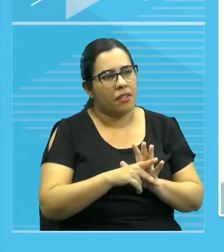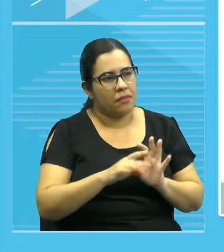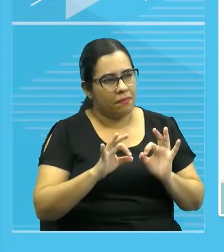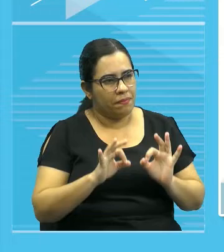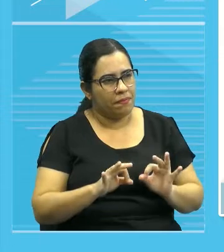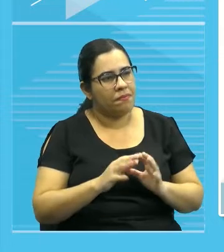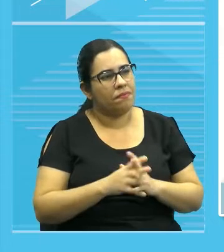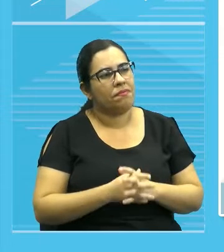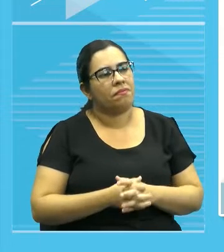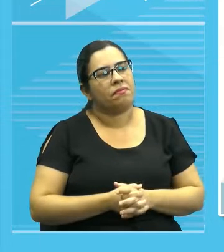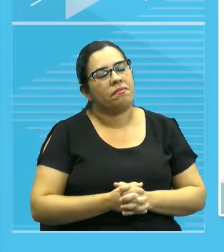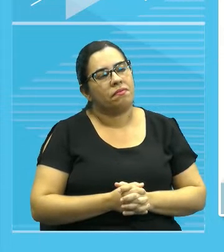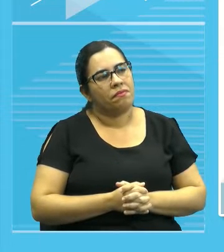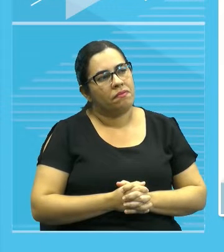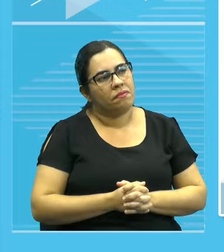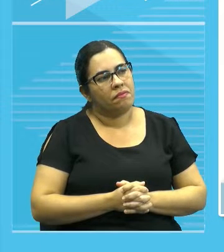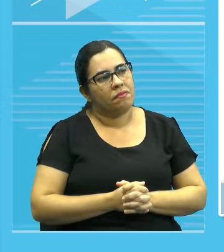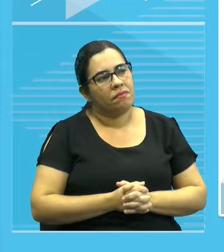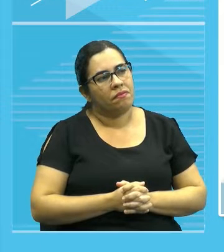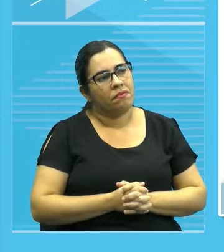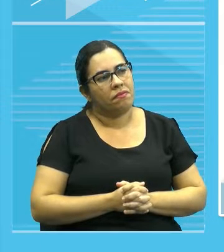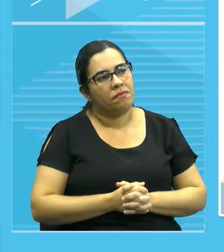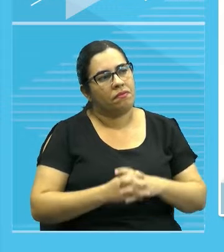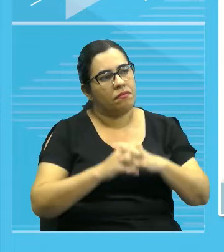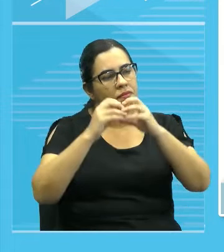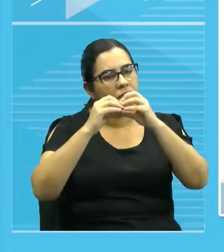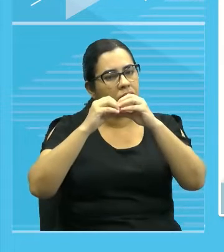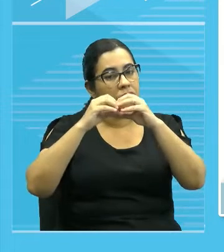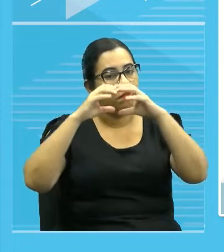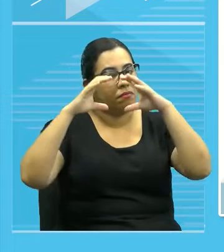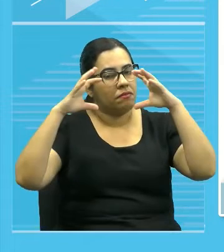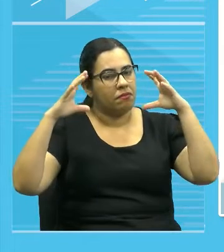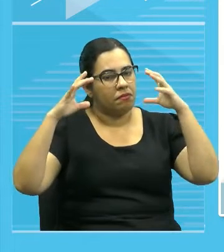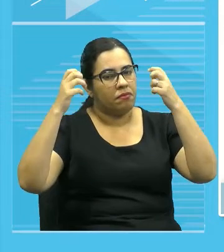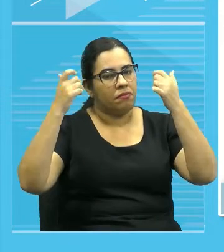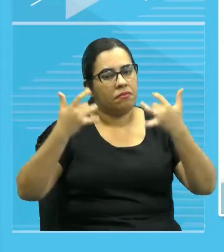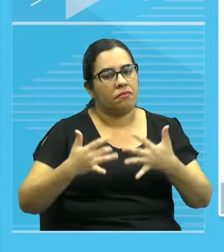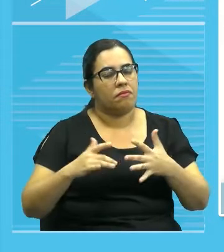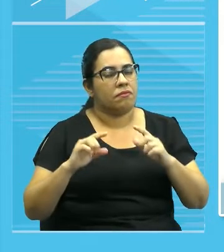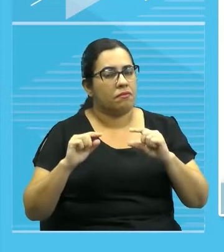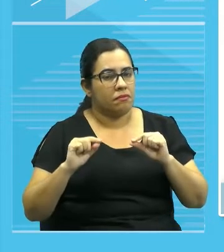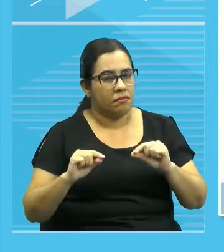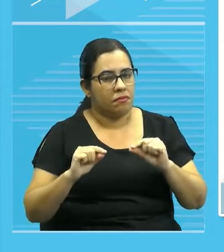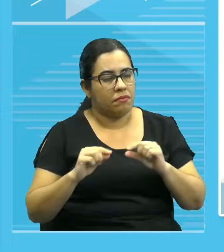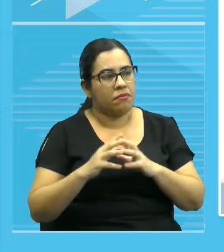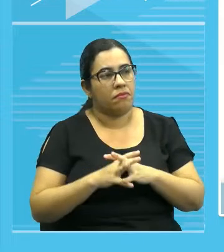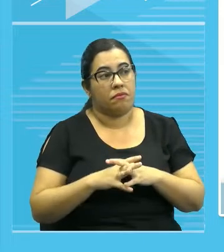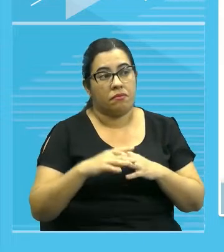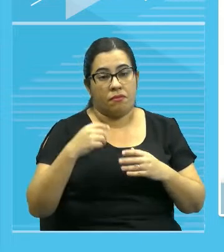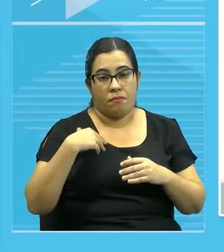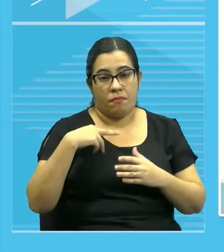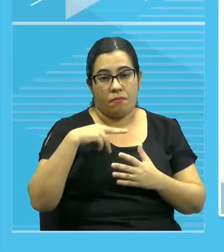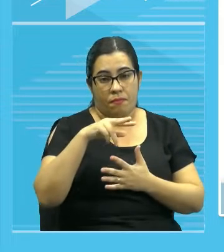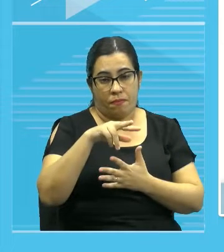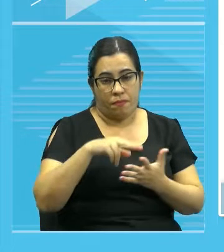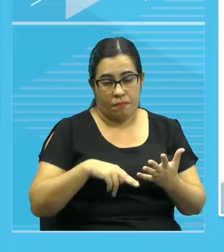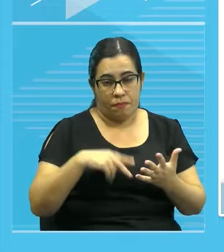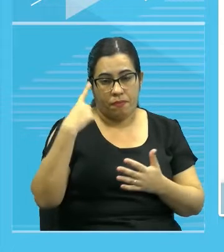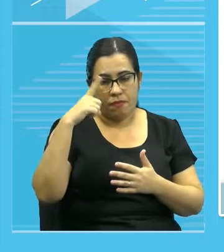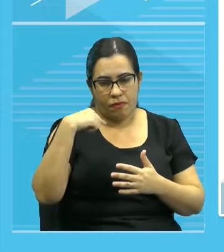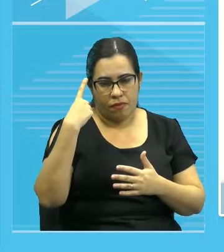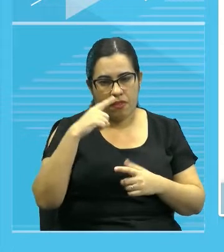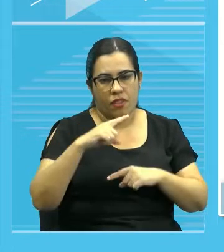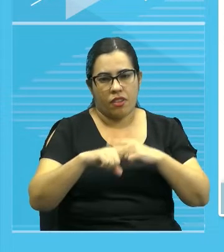europeus aí o balão diz assim presta atenção no balão vou ler em espanhol e já traduz tá